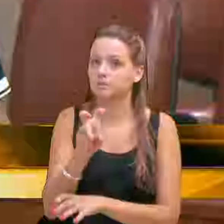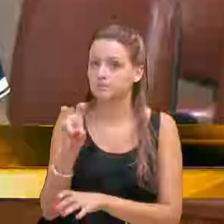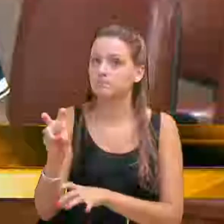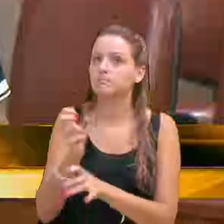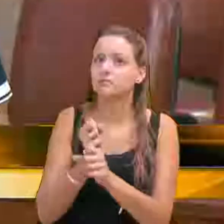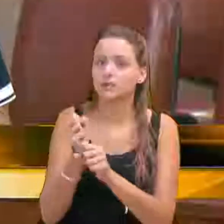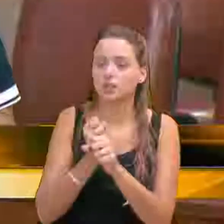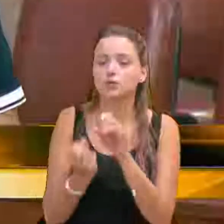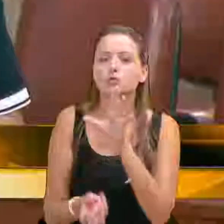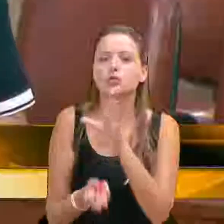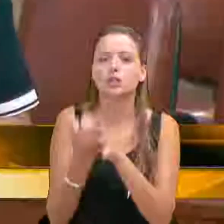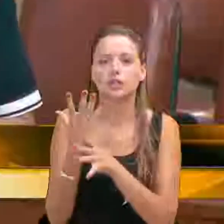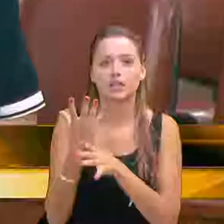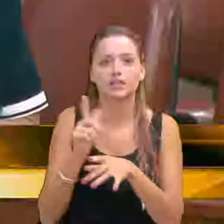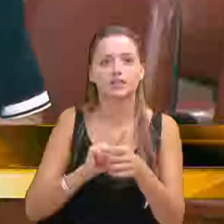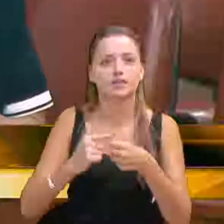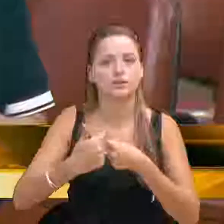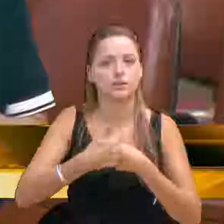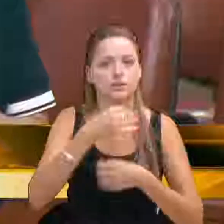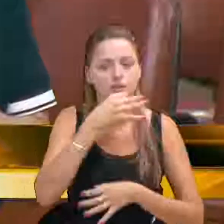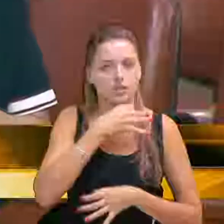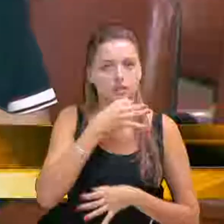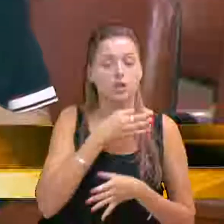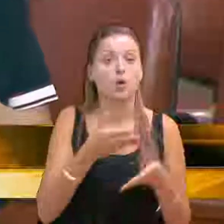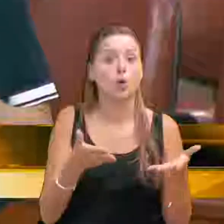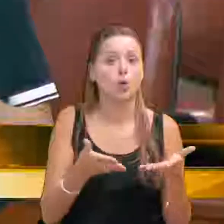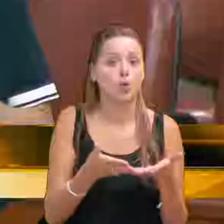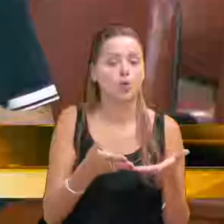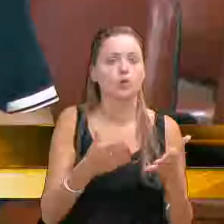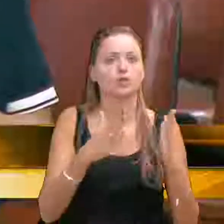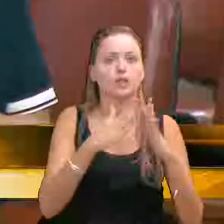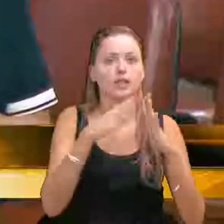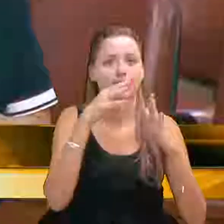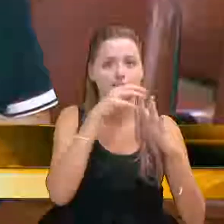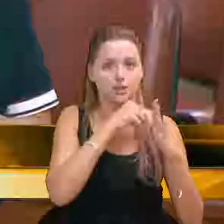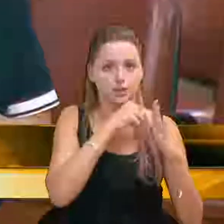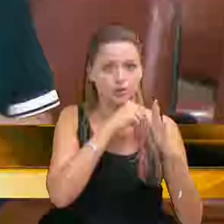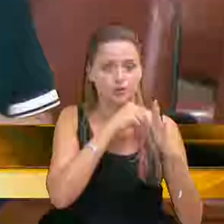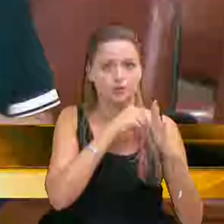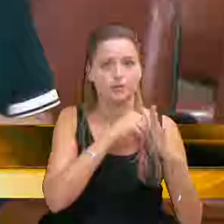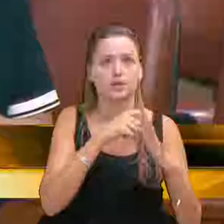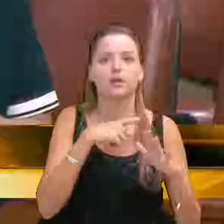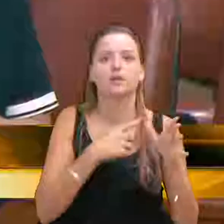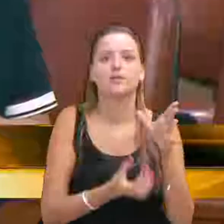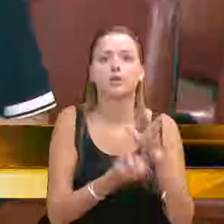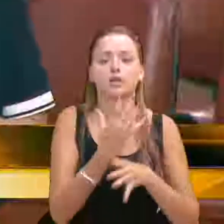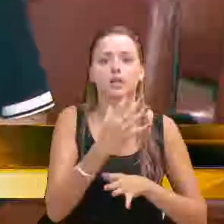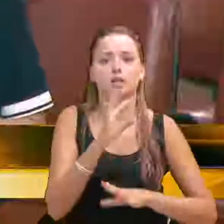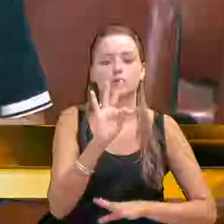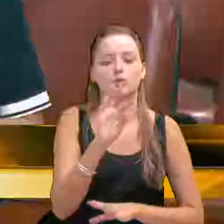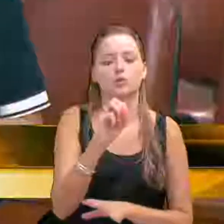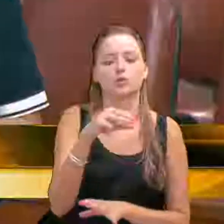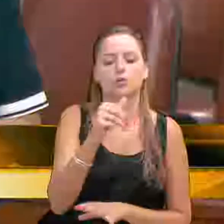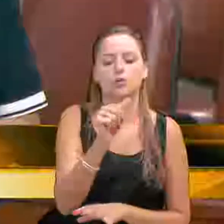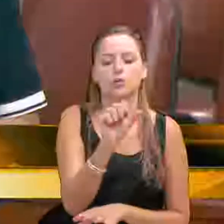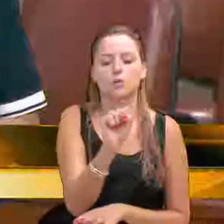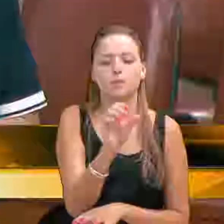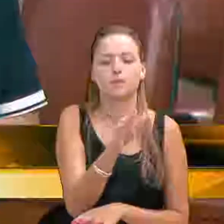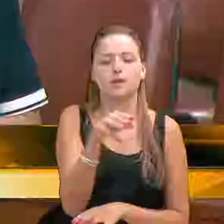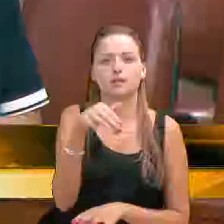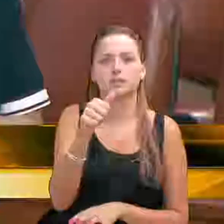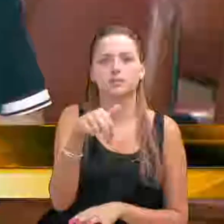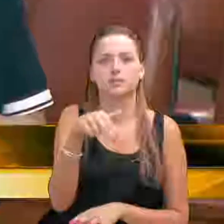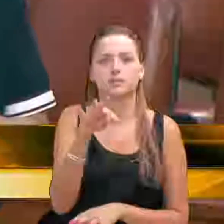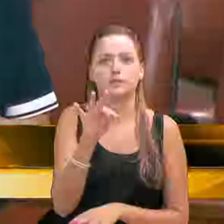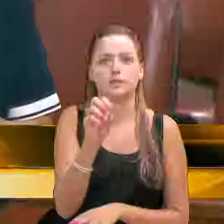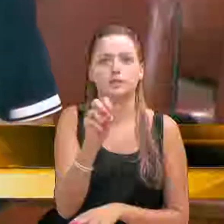anos de fundação em nosso município. A Rio Branco foi fundada por Tomás Mantovani, um empreendedor com